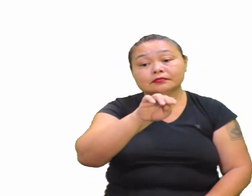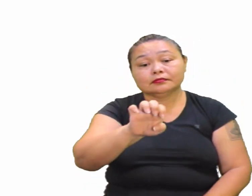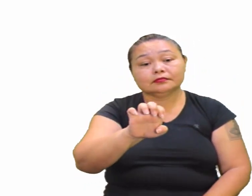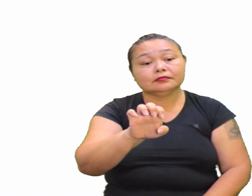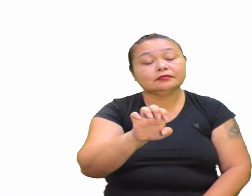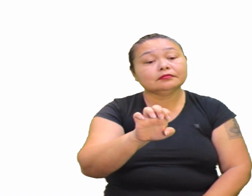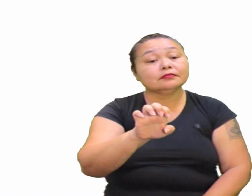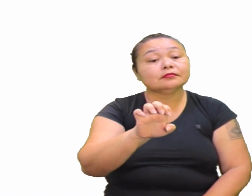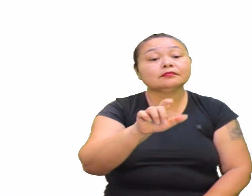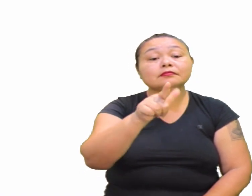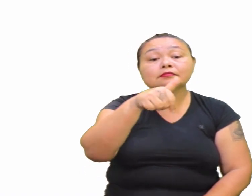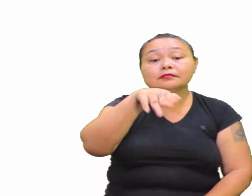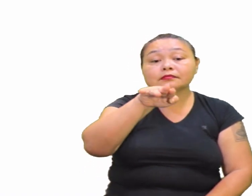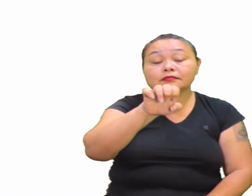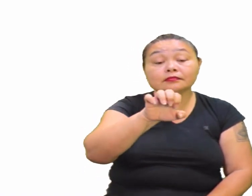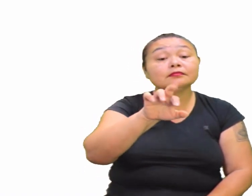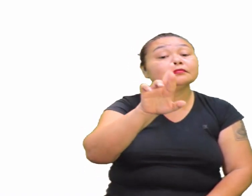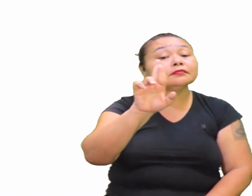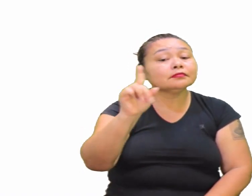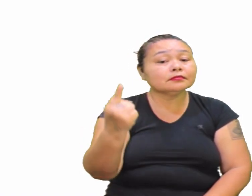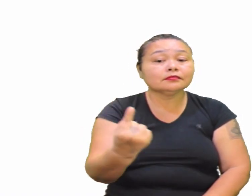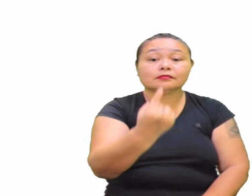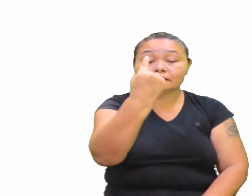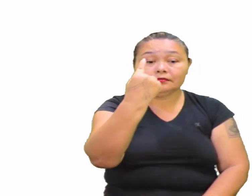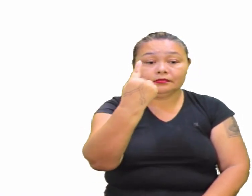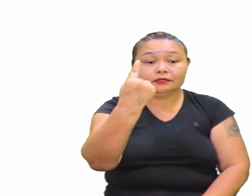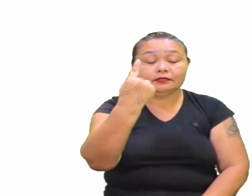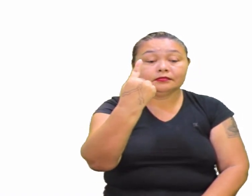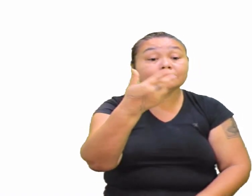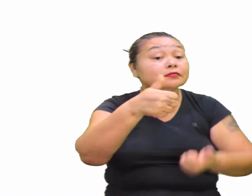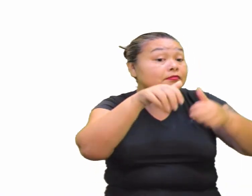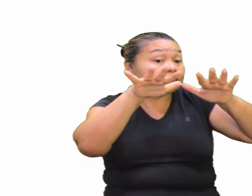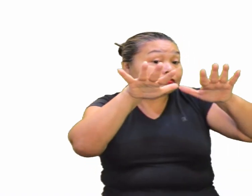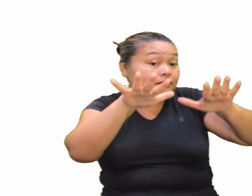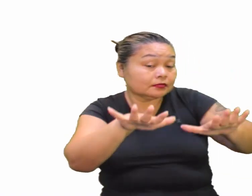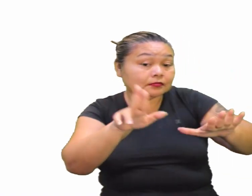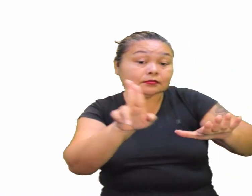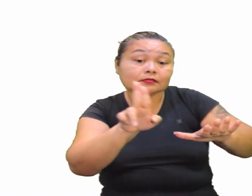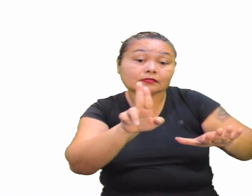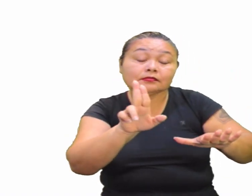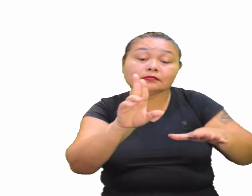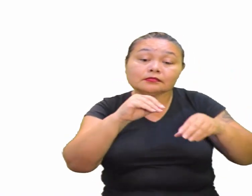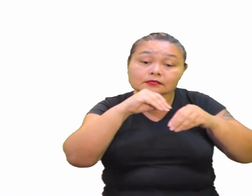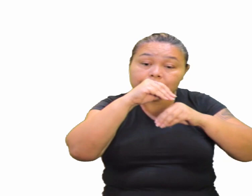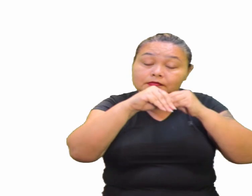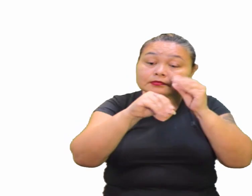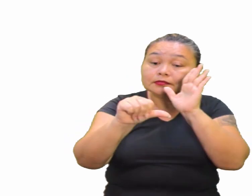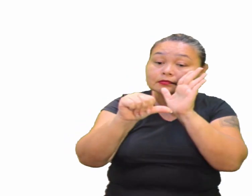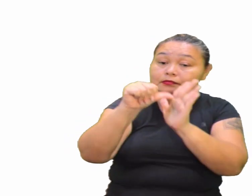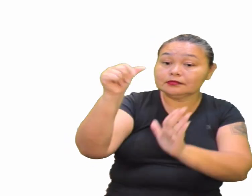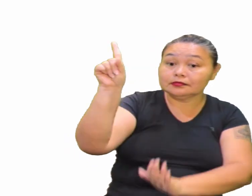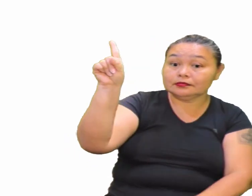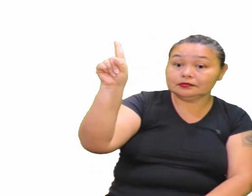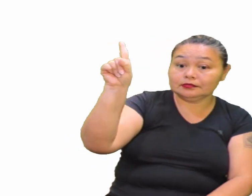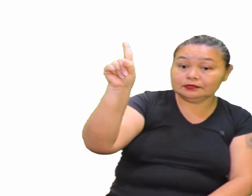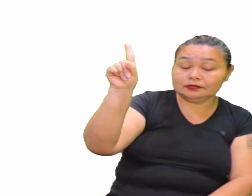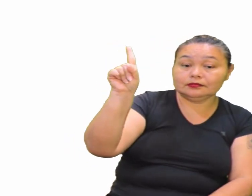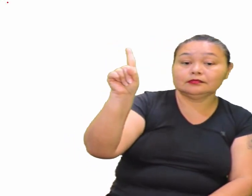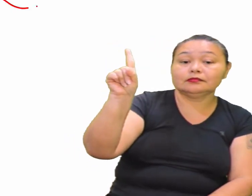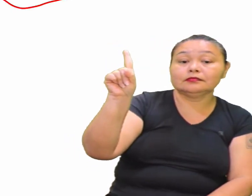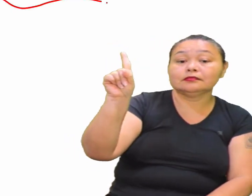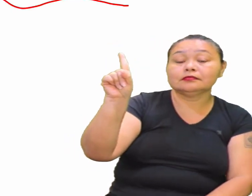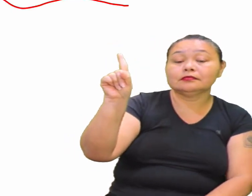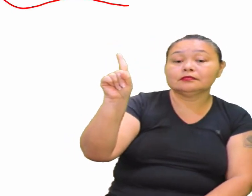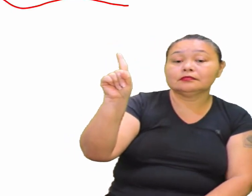exese. Os líquens, por serem os primeiros seres a se instalarem, são chamados de organismos pioneiros. Então, quando vocês